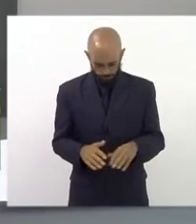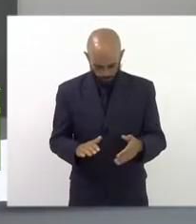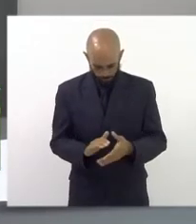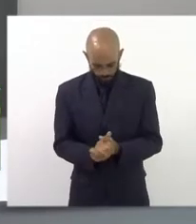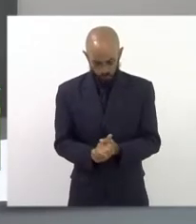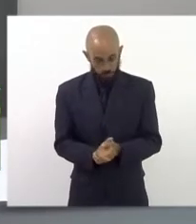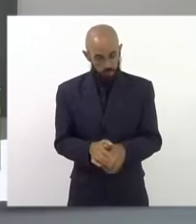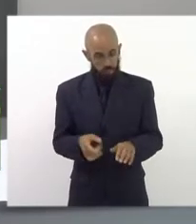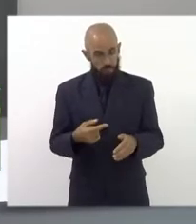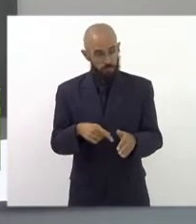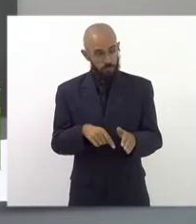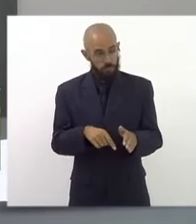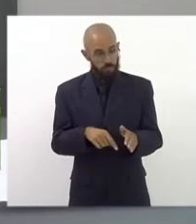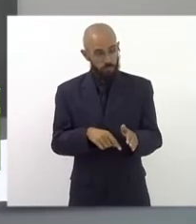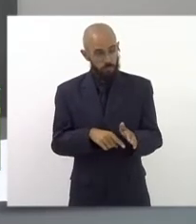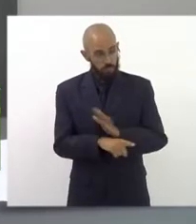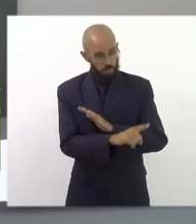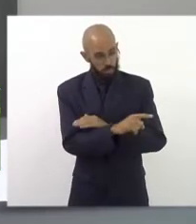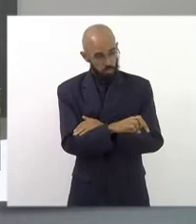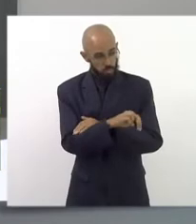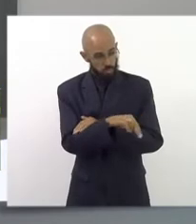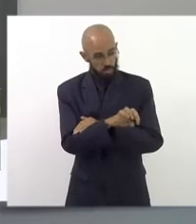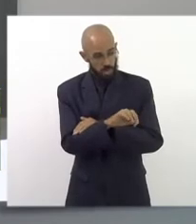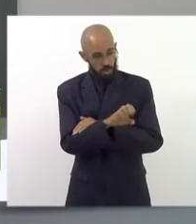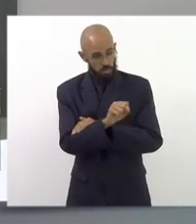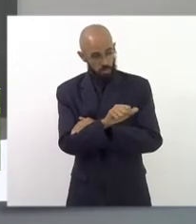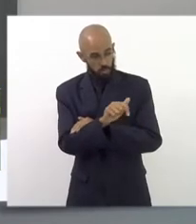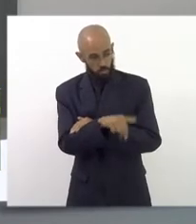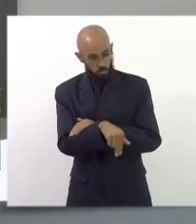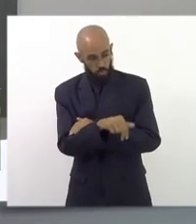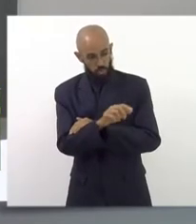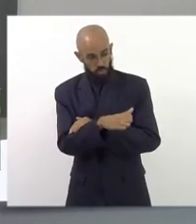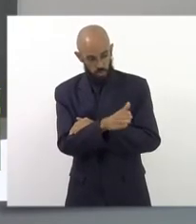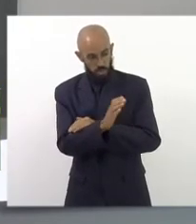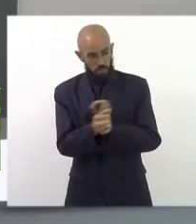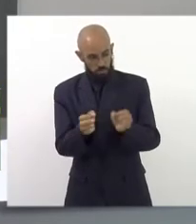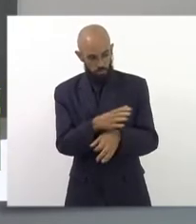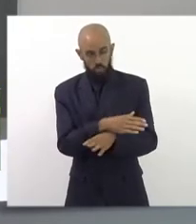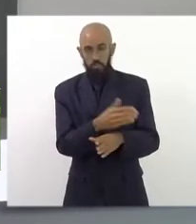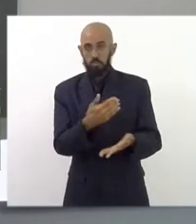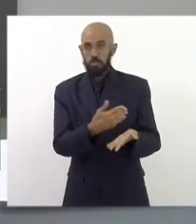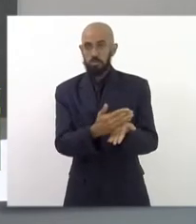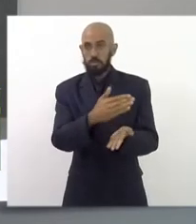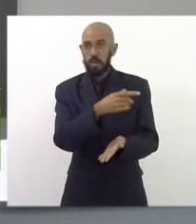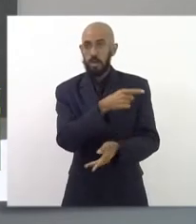Pergunto ao secretário Nelson Rocha se já está à disposição para iniciar.